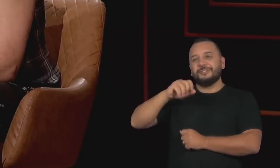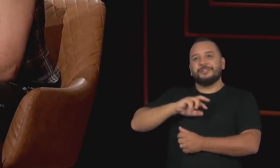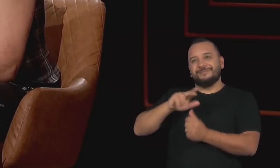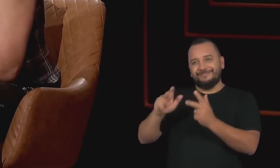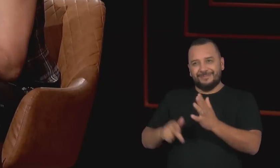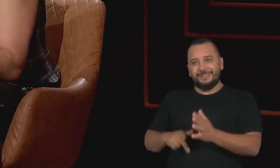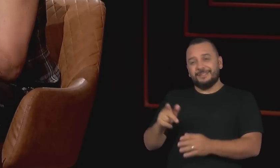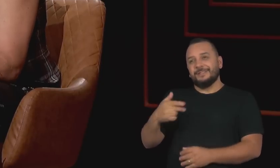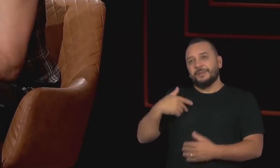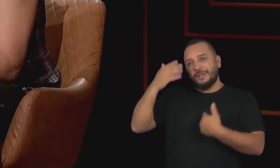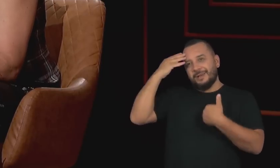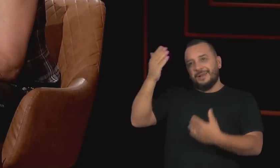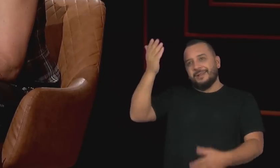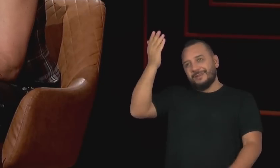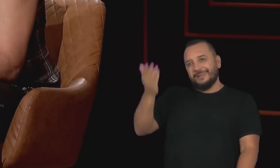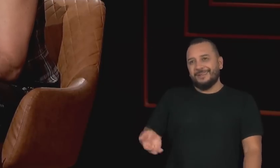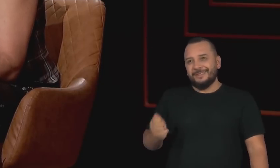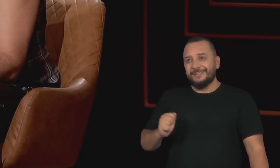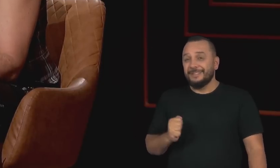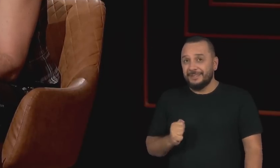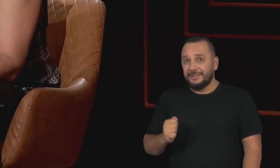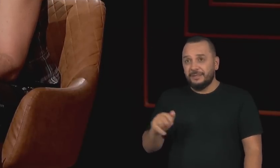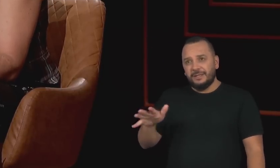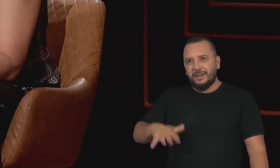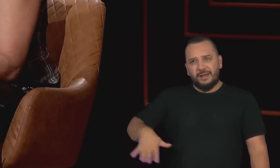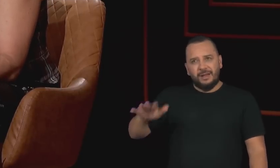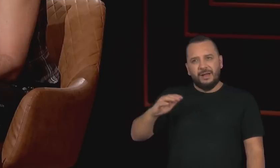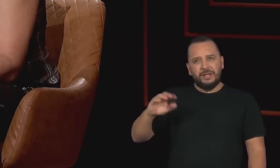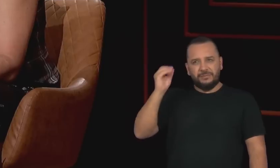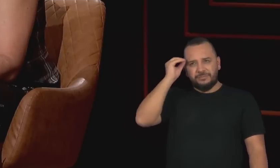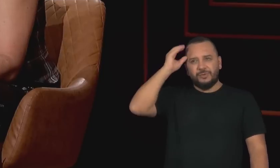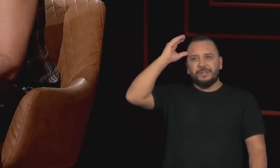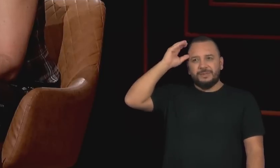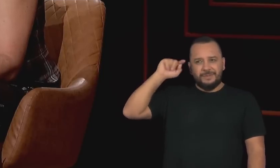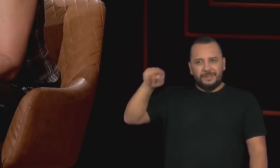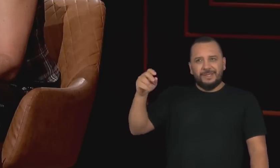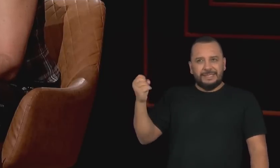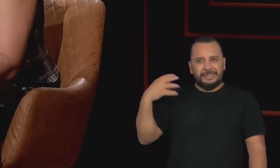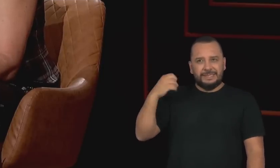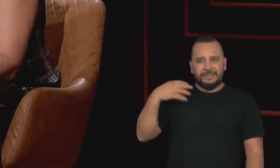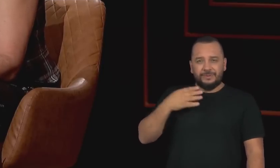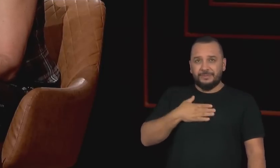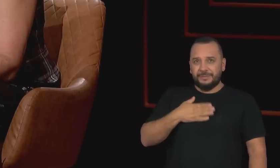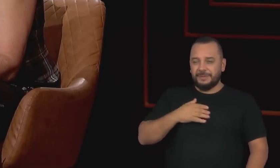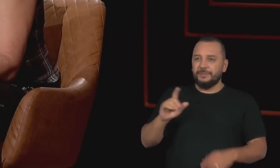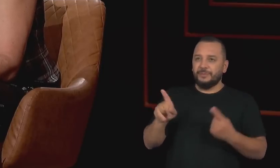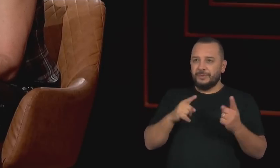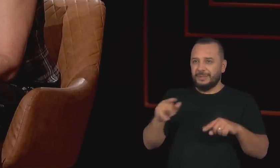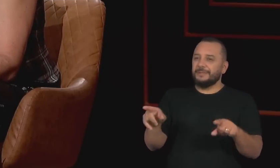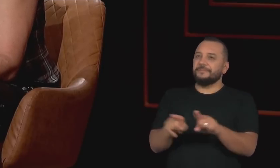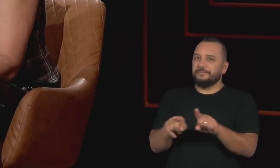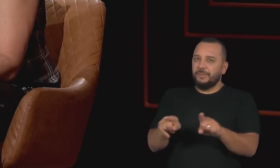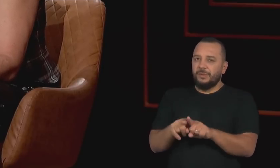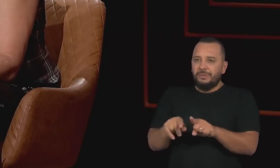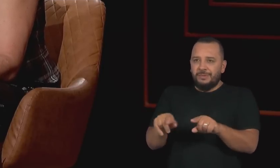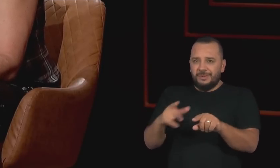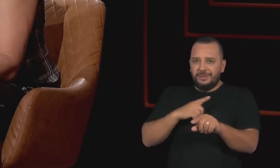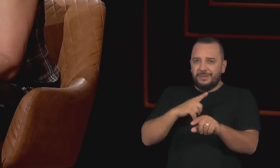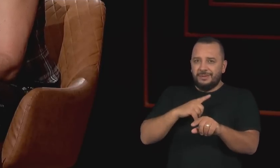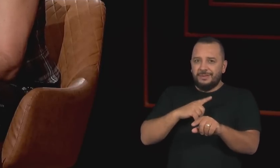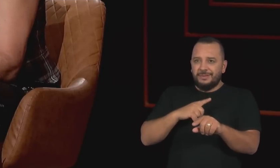ele. E não só na parte intelectual, que ele me ensinou muito, musical também, mas a